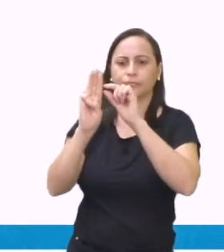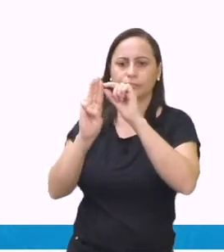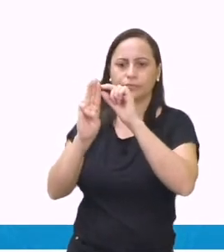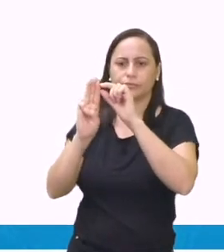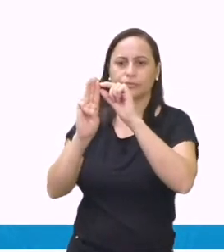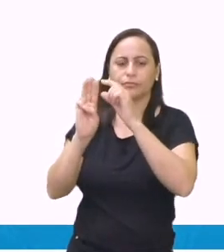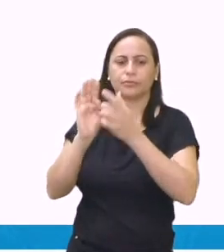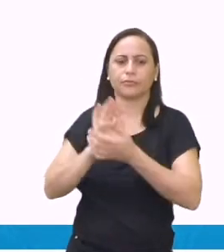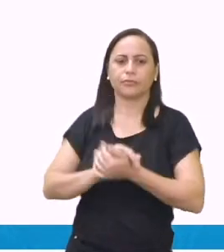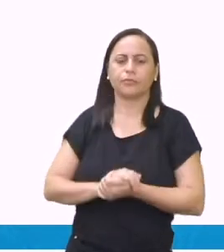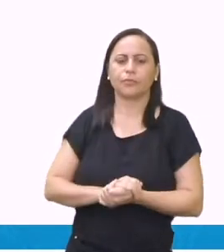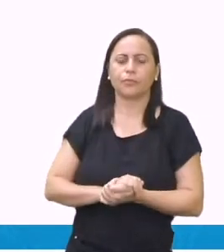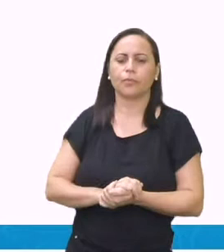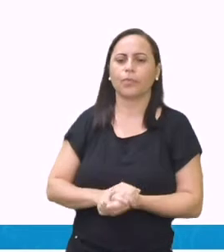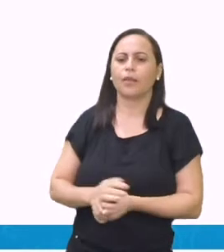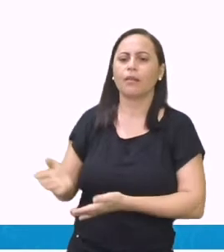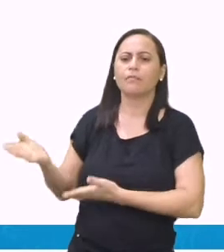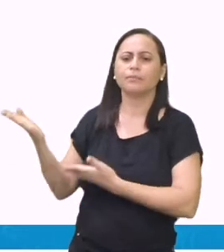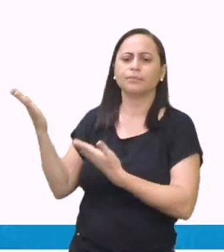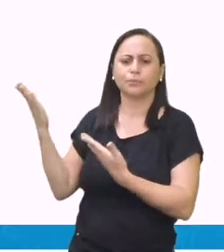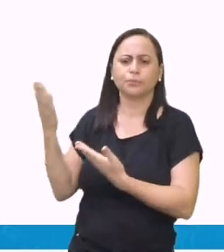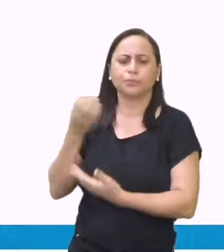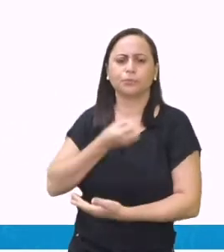centena. Nesse número